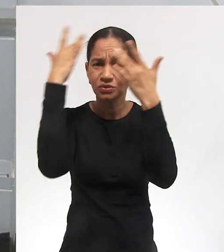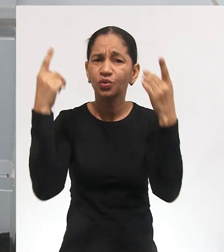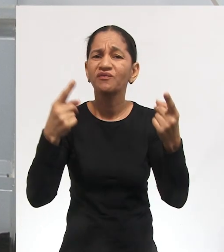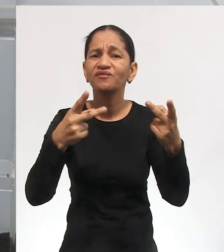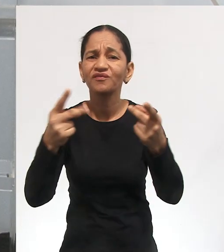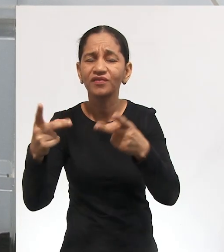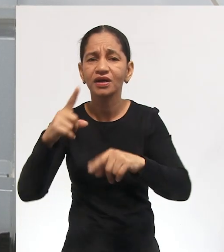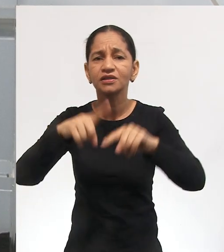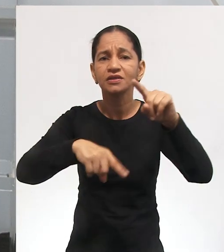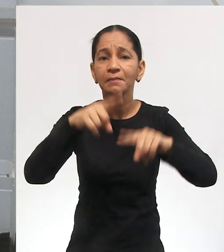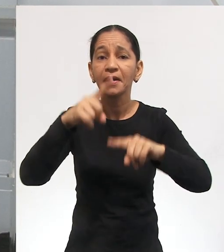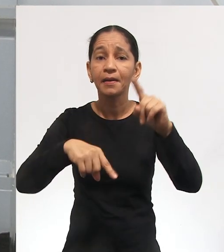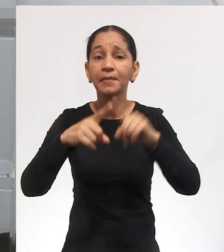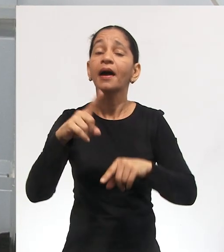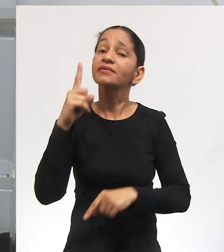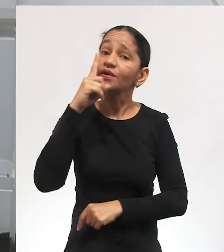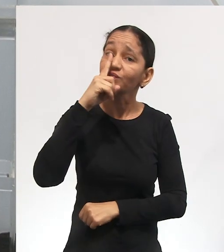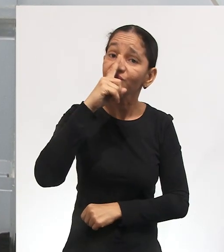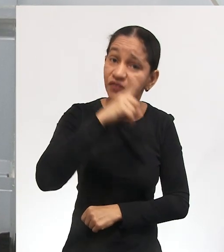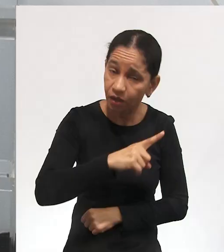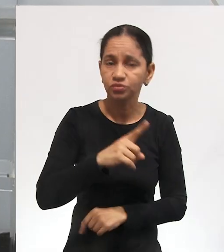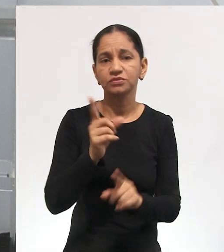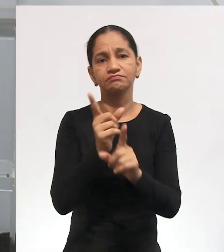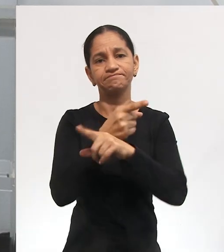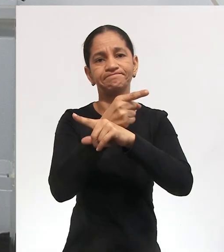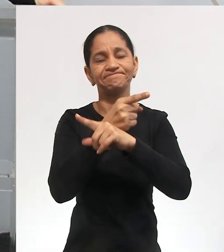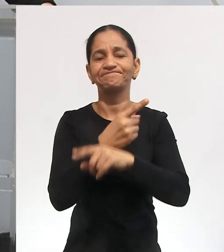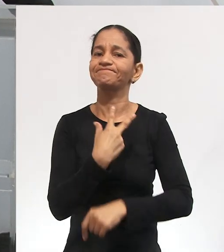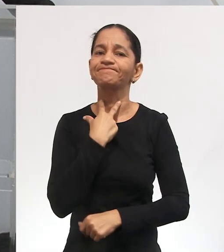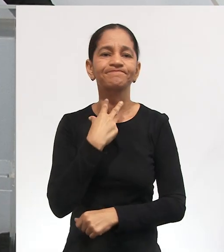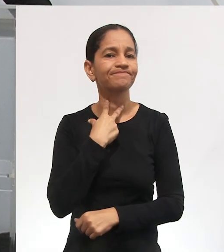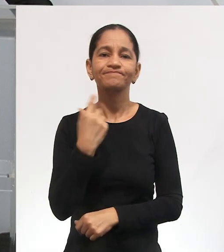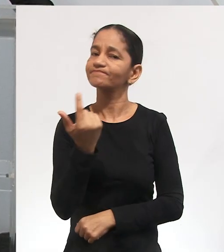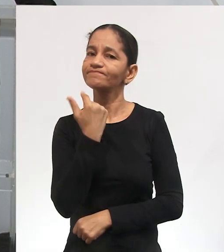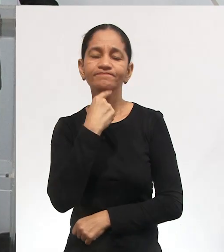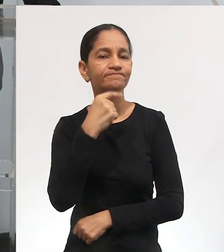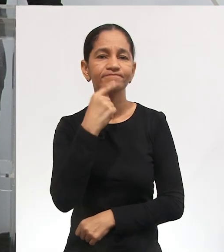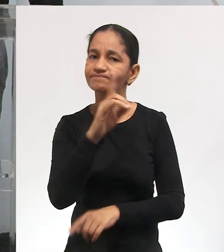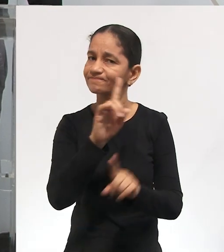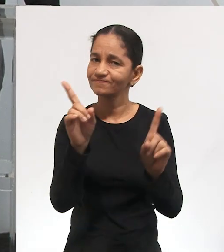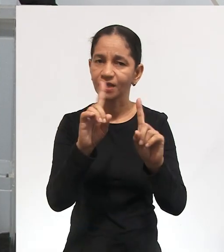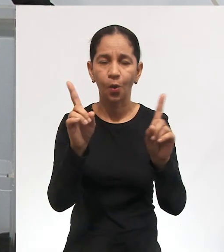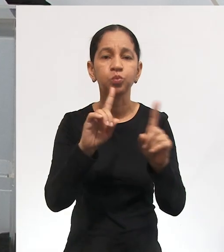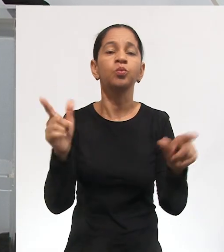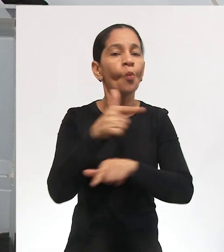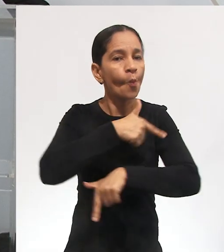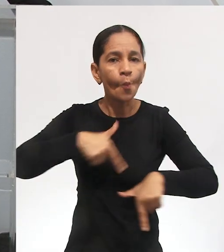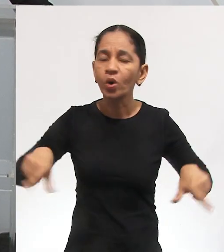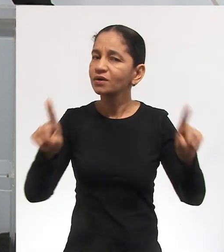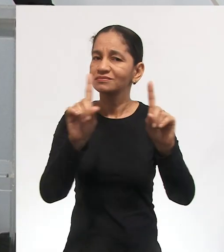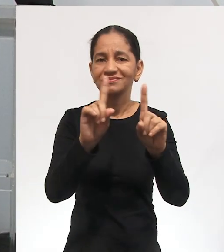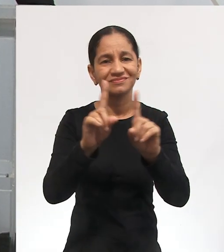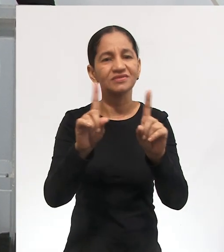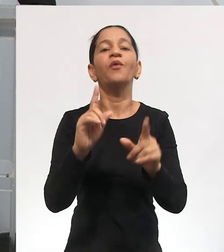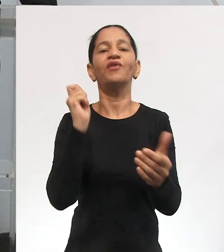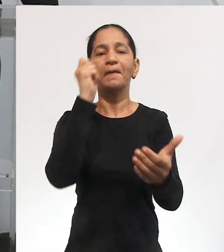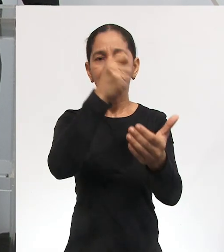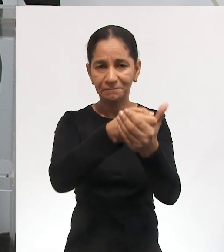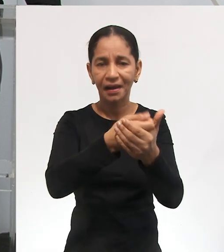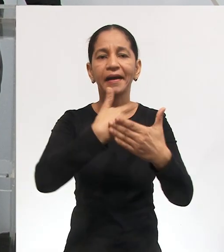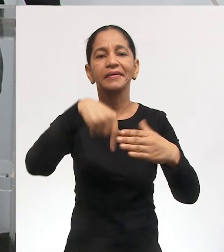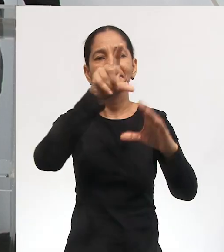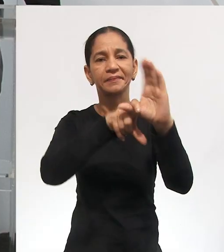retirada fraudulenta. Nesse caso, ele não vai conseguir se eximir de pagar todos